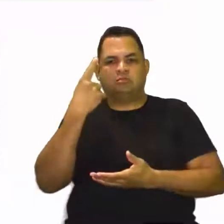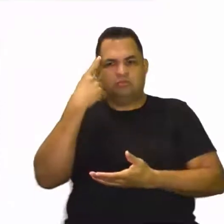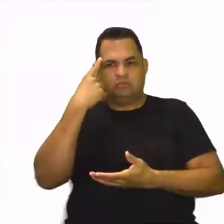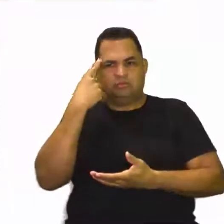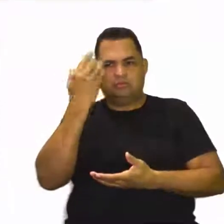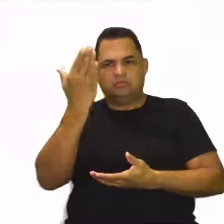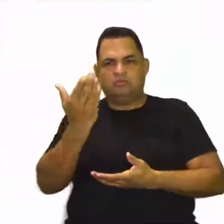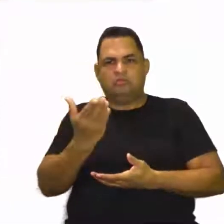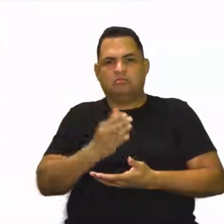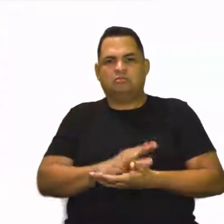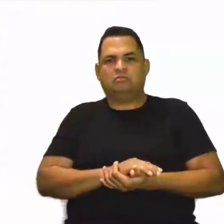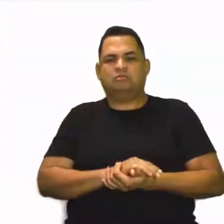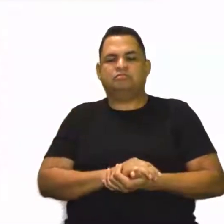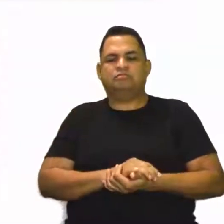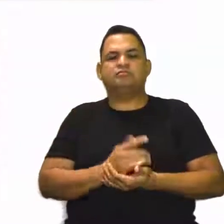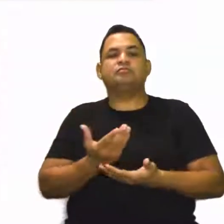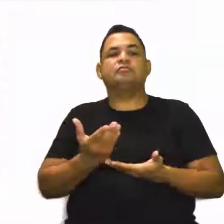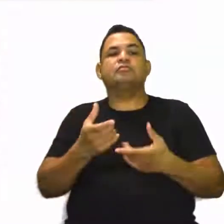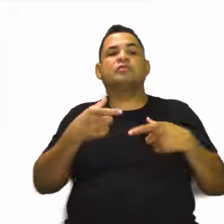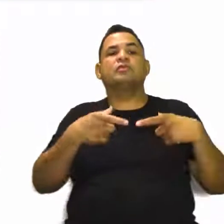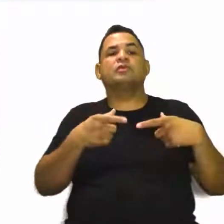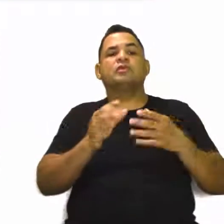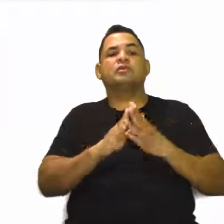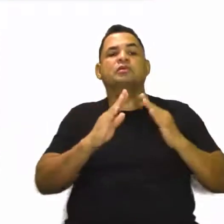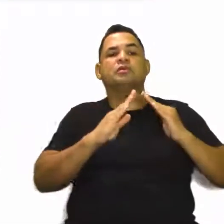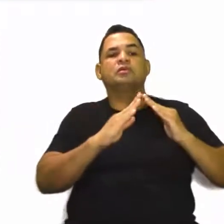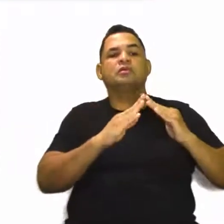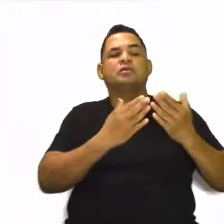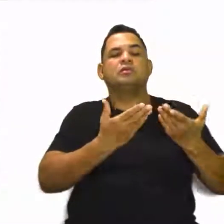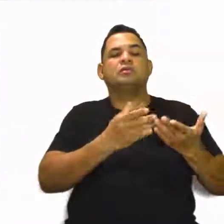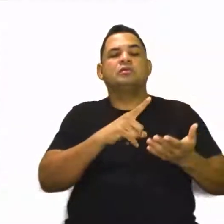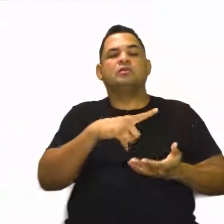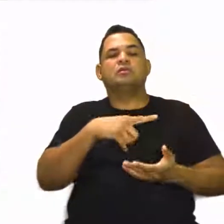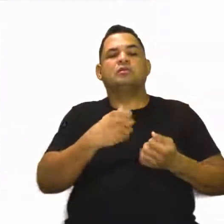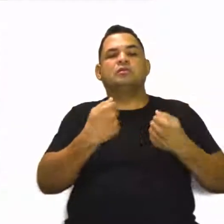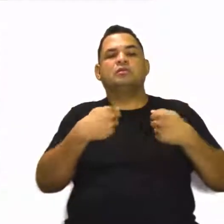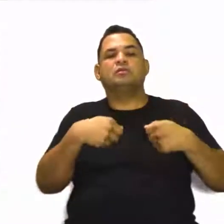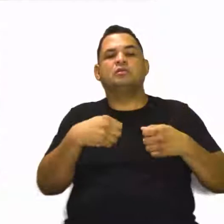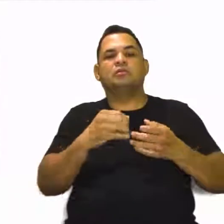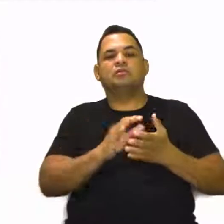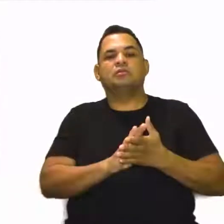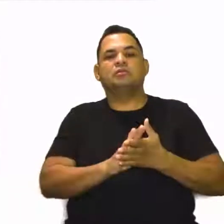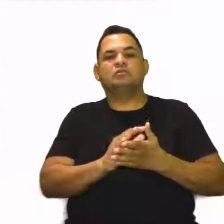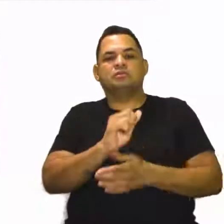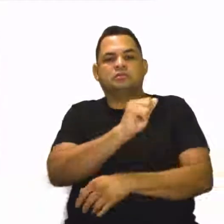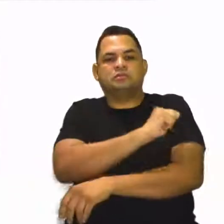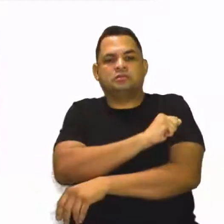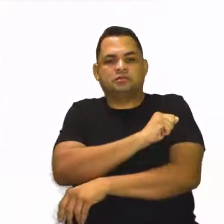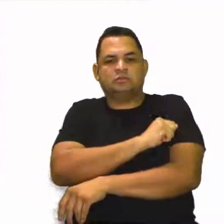pensando aí, né, se onde você mora não tem esses espaços, você pode ser um aluno